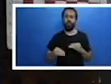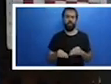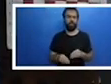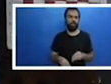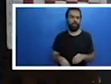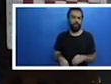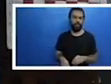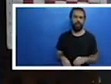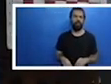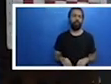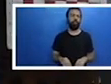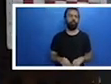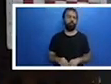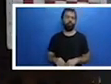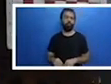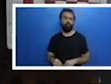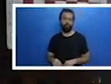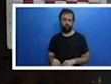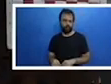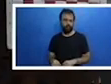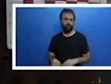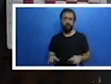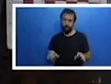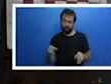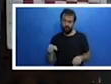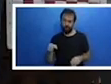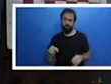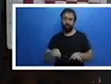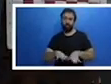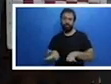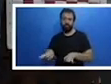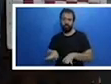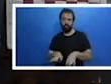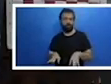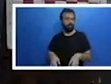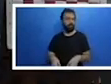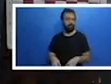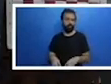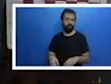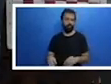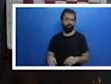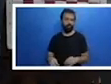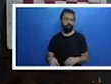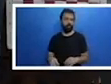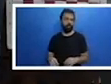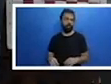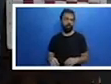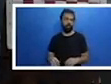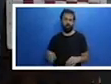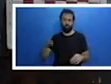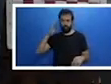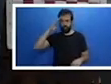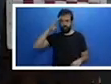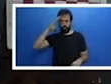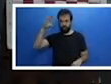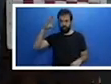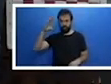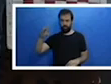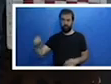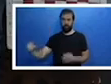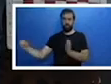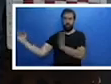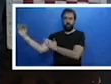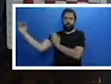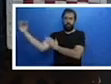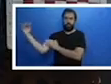desses movimentos ginásticos. Então realizar esses movimentos tornava esses soldados mais fortes, né,